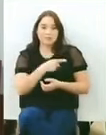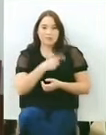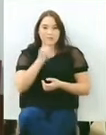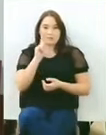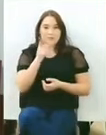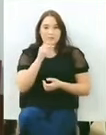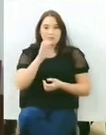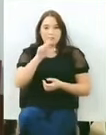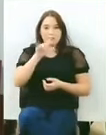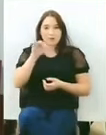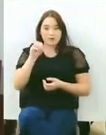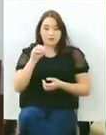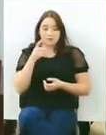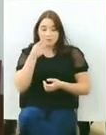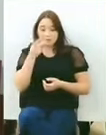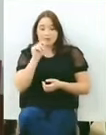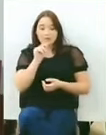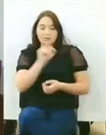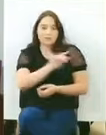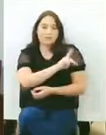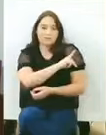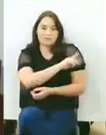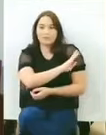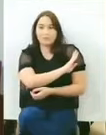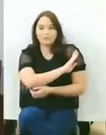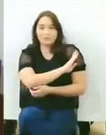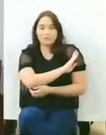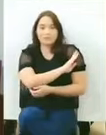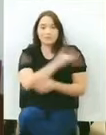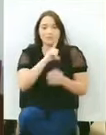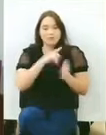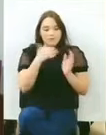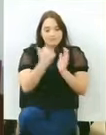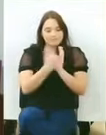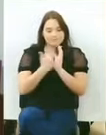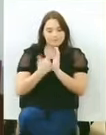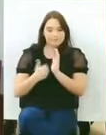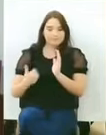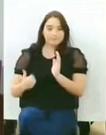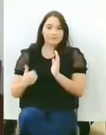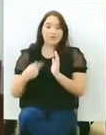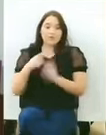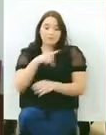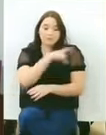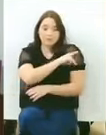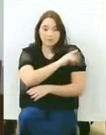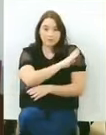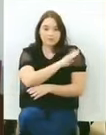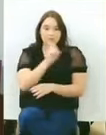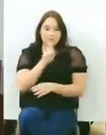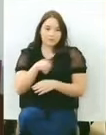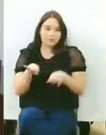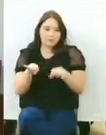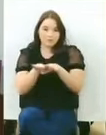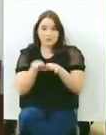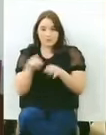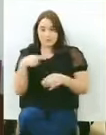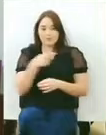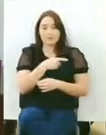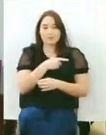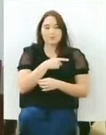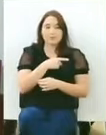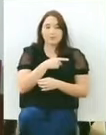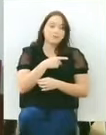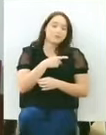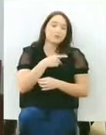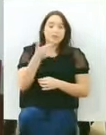Hoje eu quero falar novamente sobre o presbiterato, mostrando que ser presbítero é ser pastor da igreja.